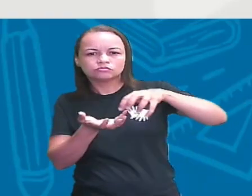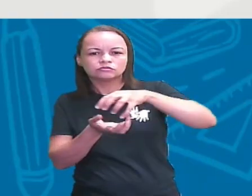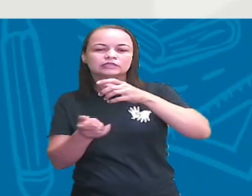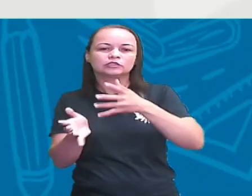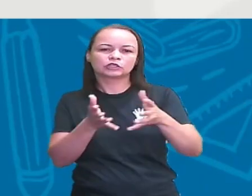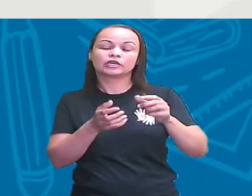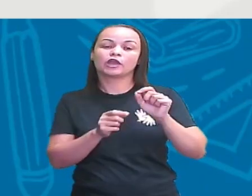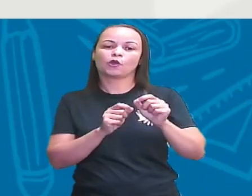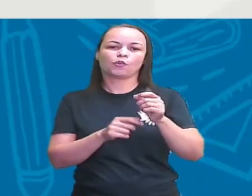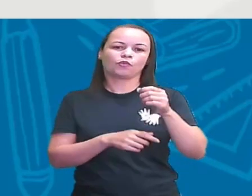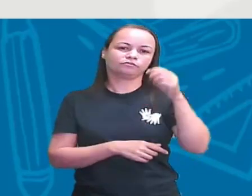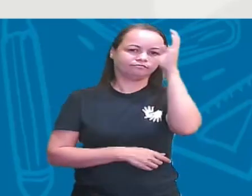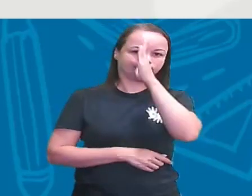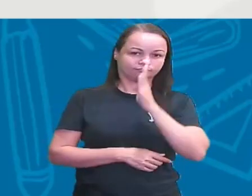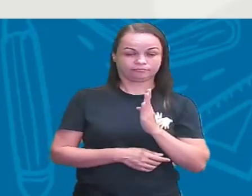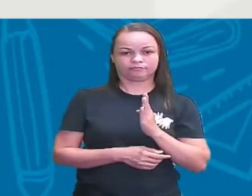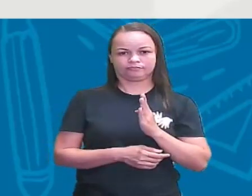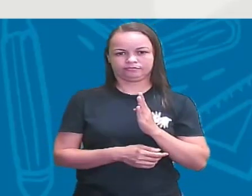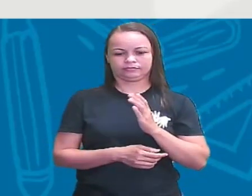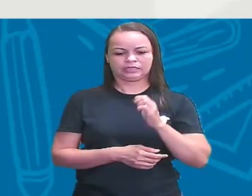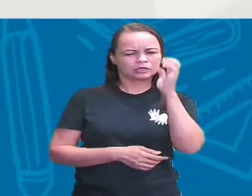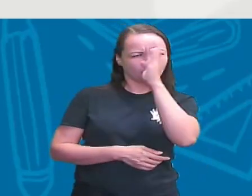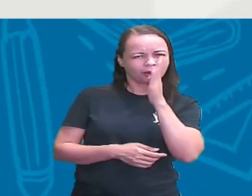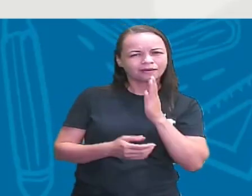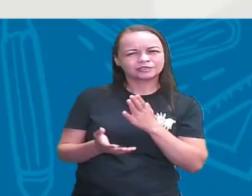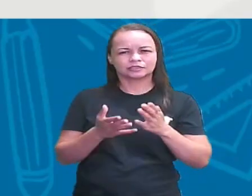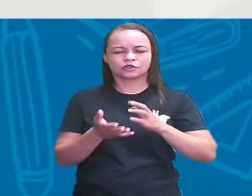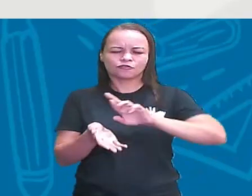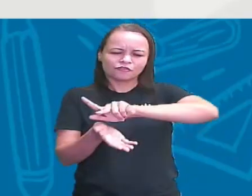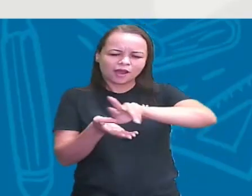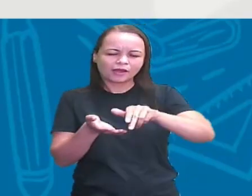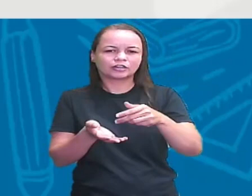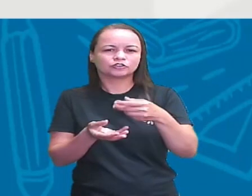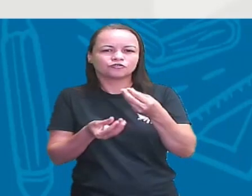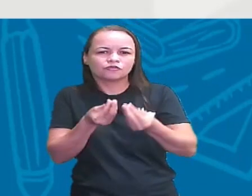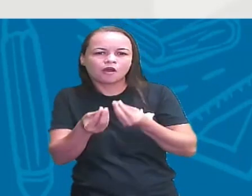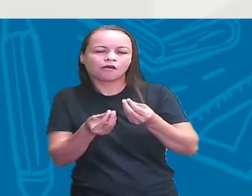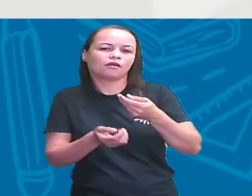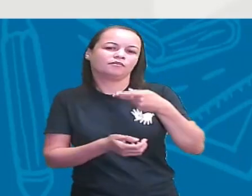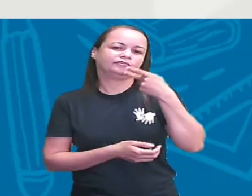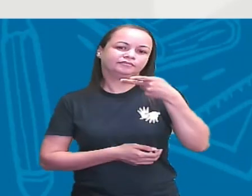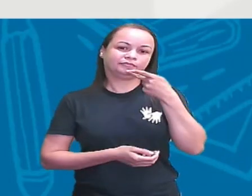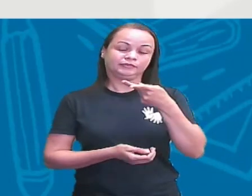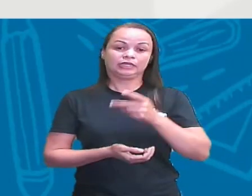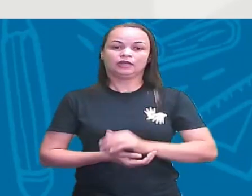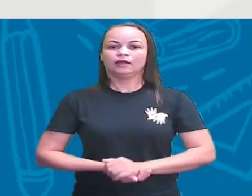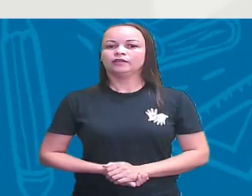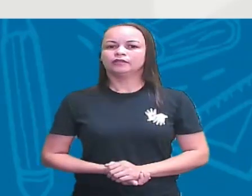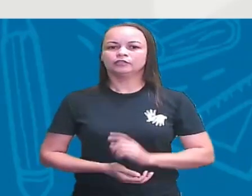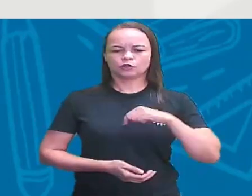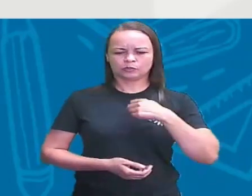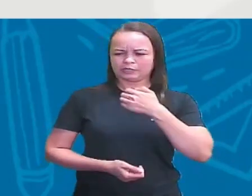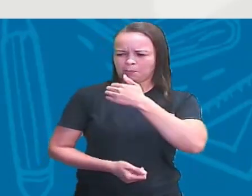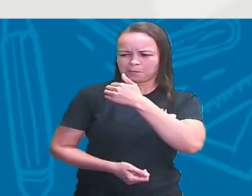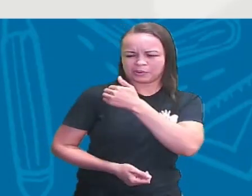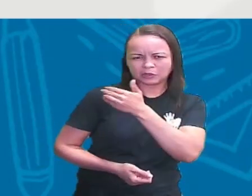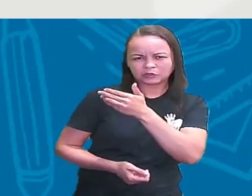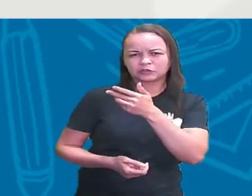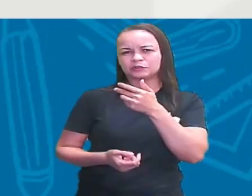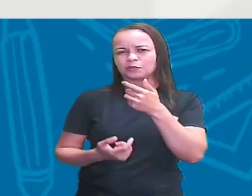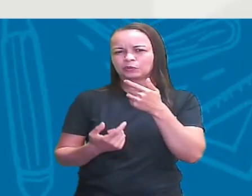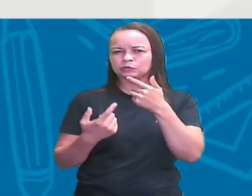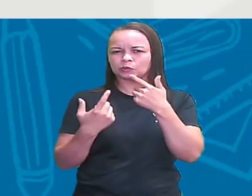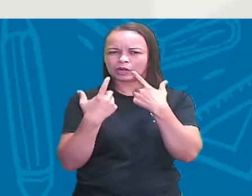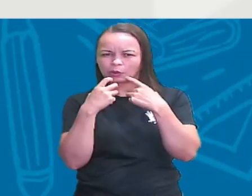exemplo, comporta diversos falares, diversas formas, né? E a gente não pode ser preconceituoso linguisticamente